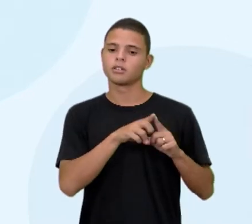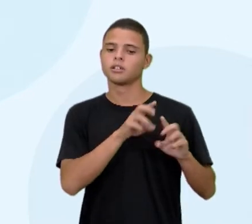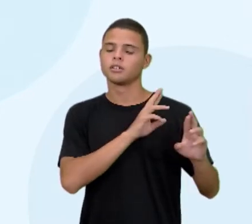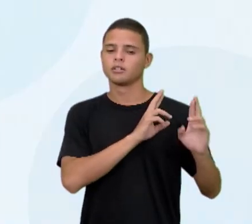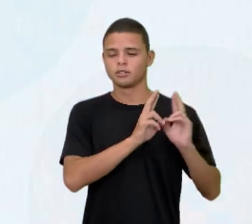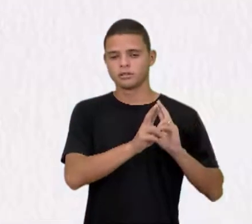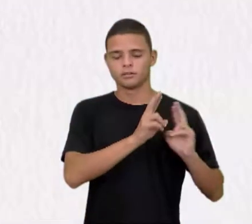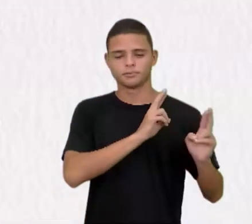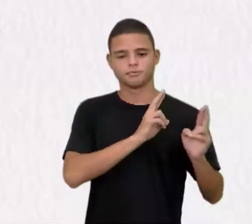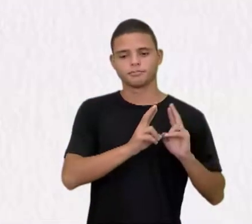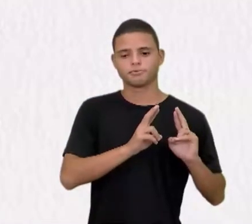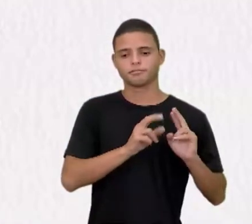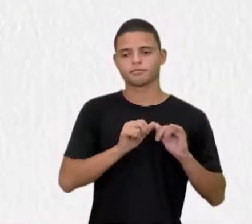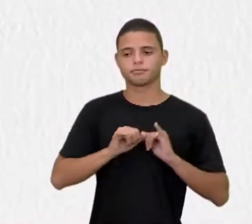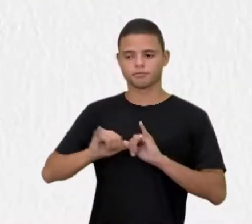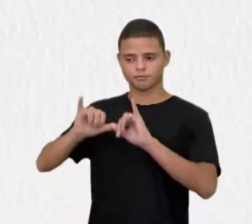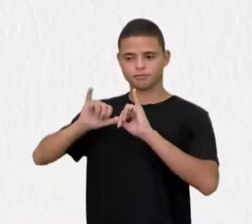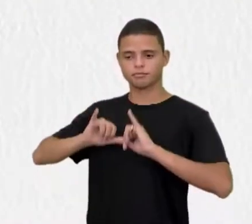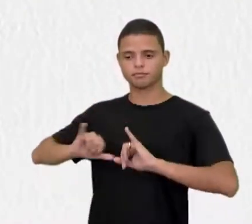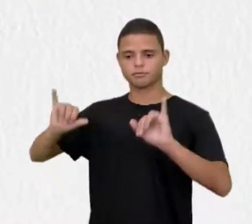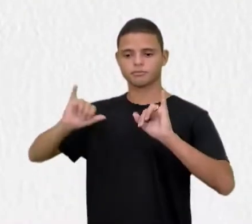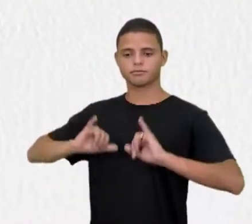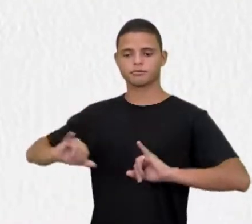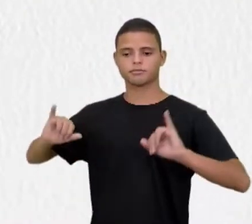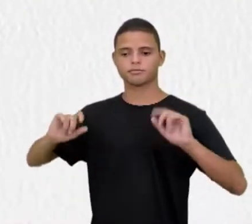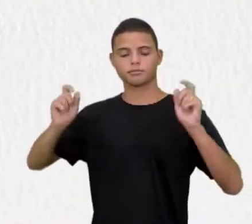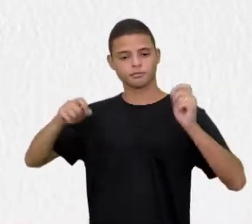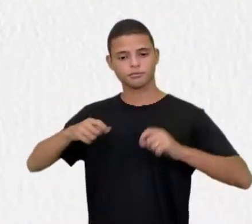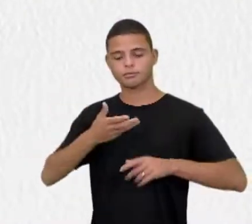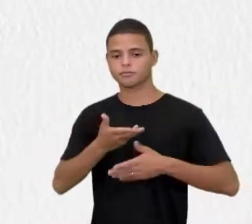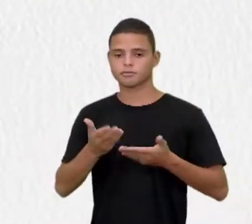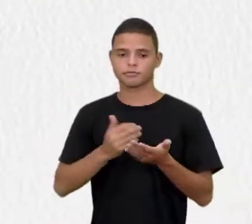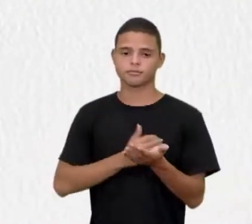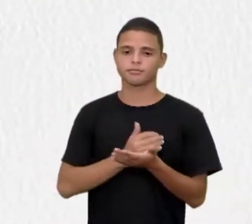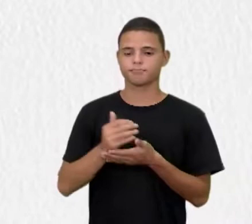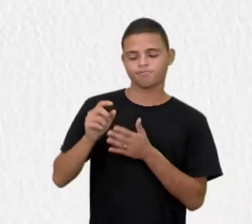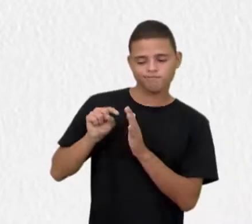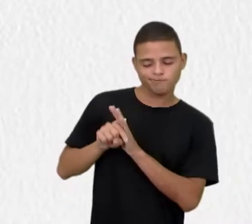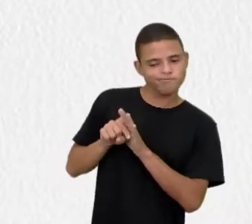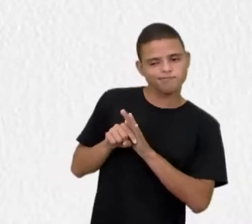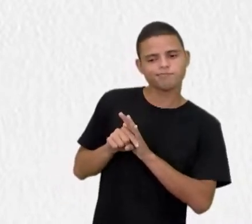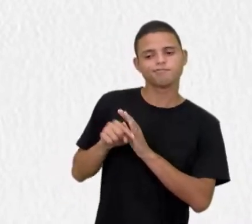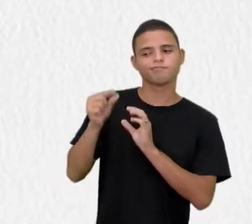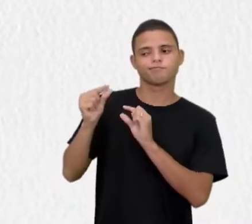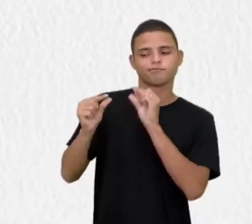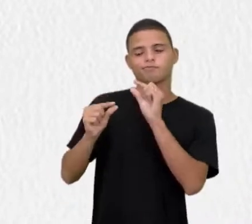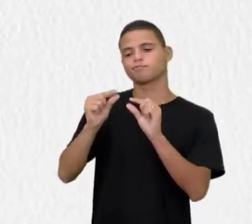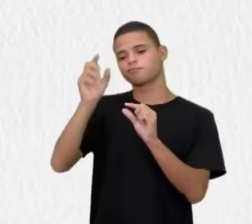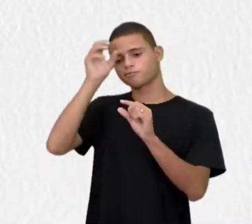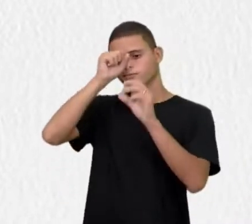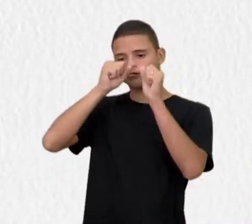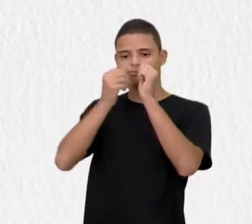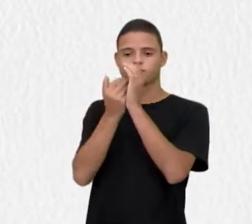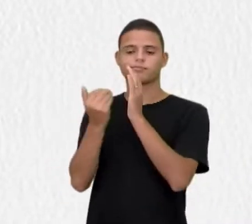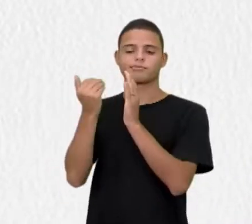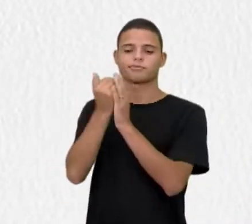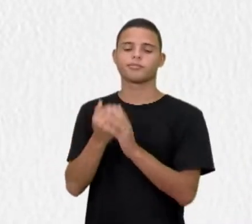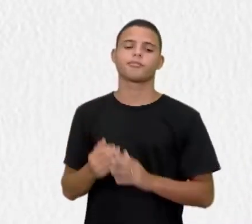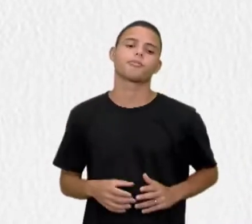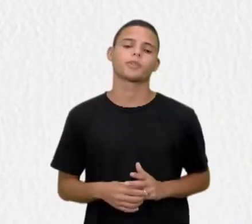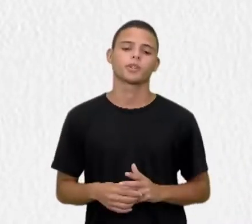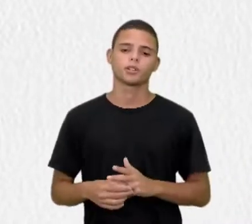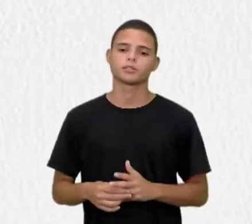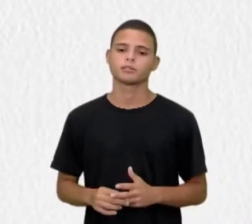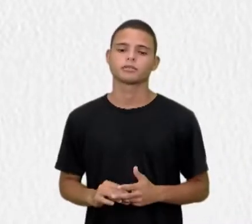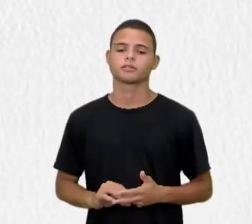questão da viralização, da reprodução, então dá para vocês começarem a pesquisar. A gente ainda aos pouquinhos, cada aula a gente pega um pouco dessa pesquisa do